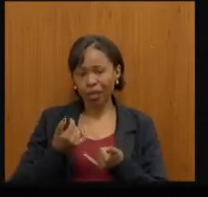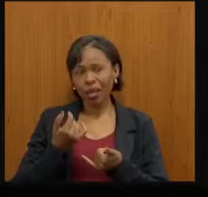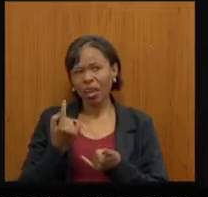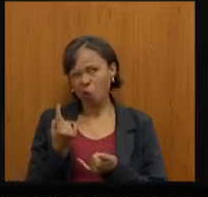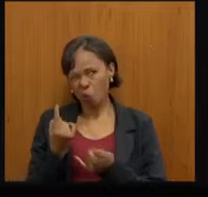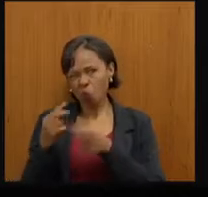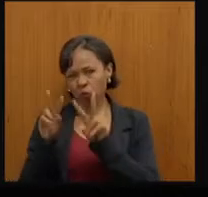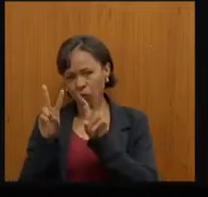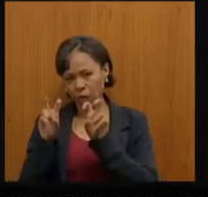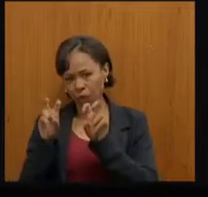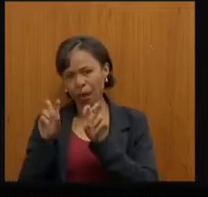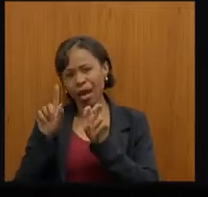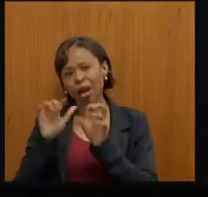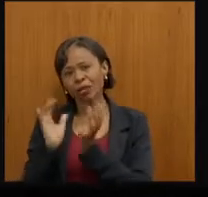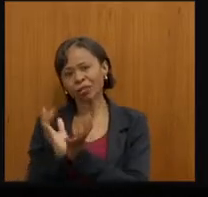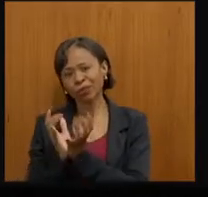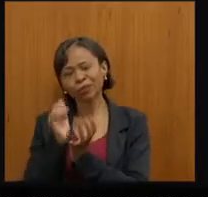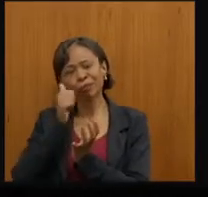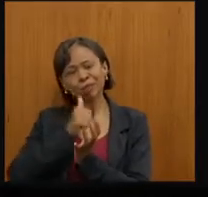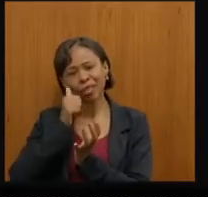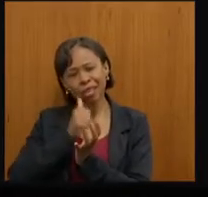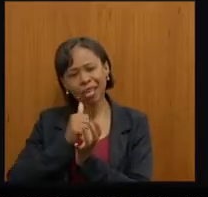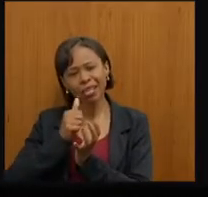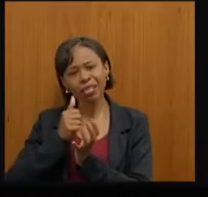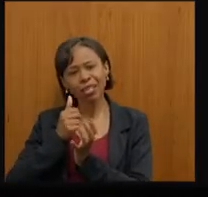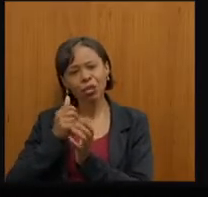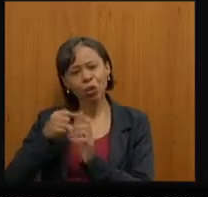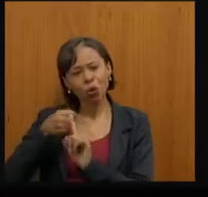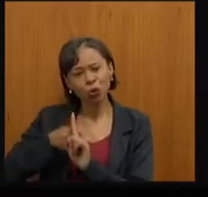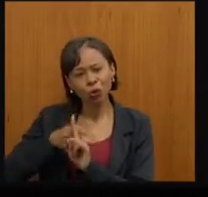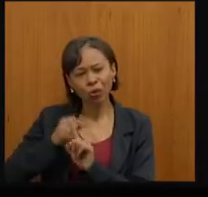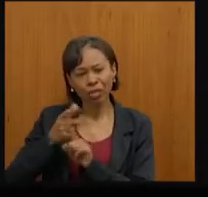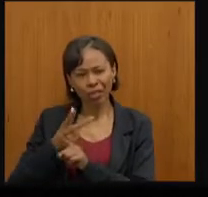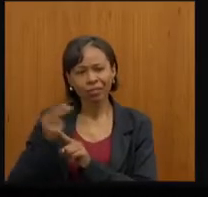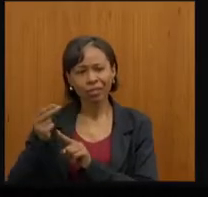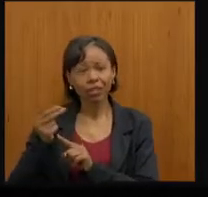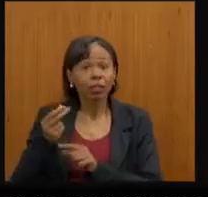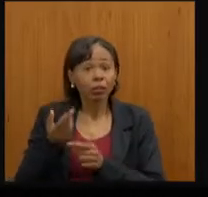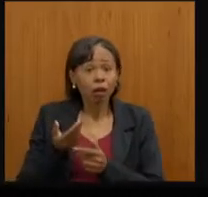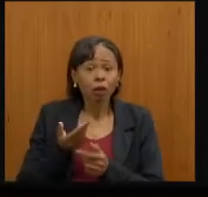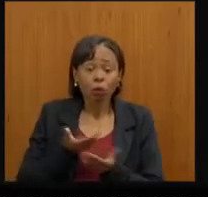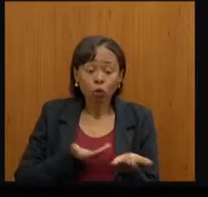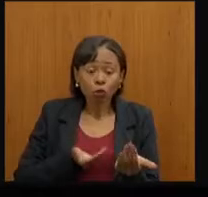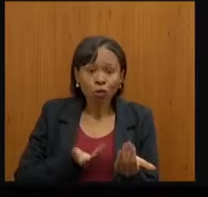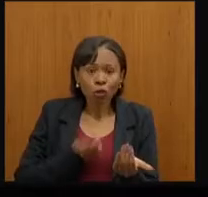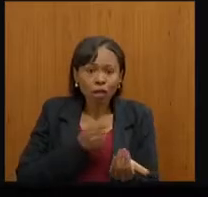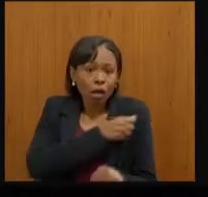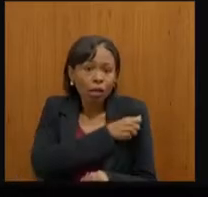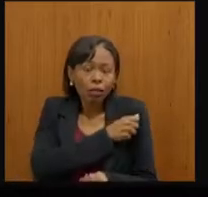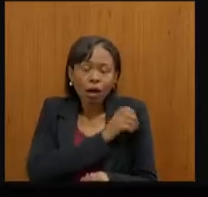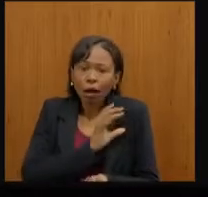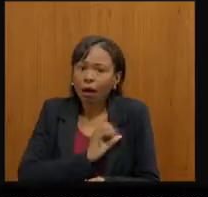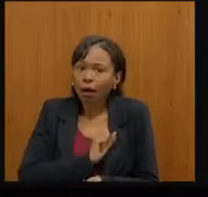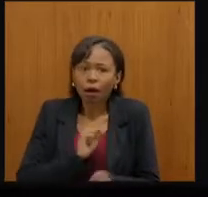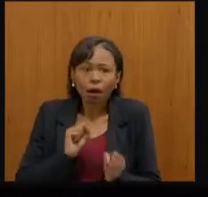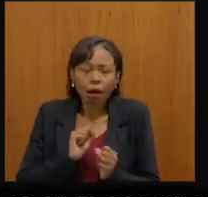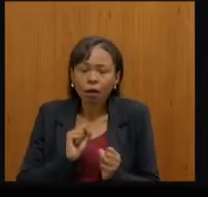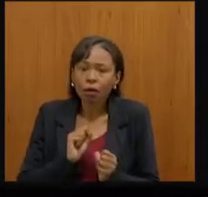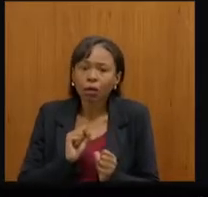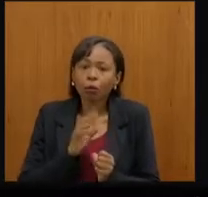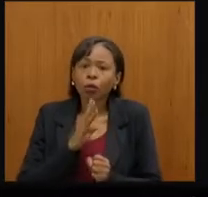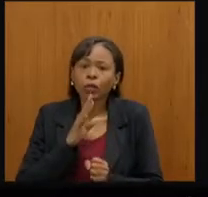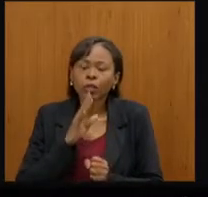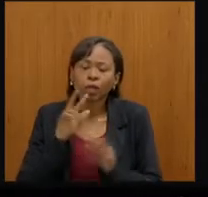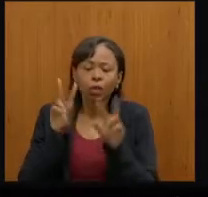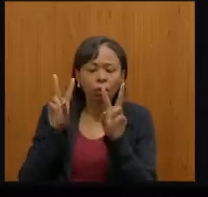conquistas e foi assim sou pernas Como os alunos gostam de conhecer porque a gente pensa que as pessoas sabem elas não